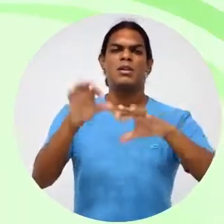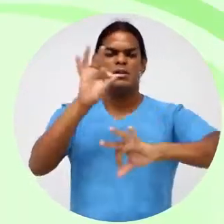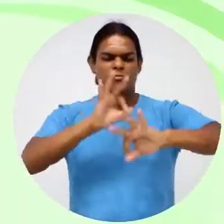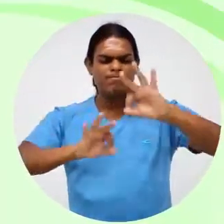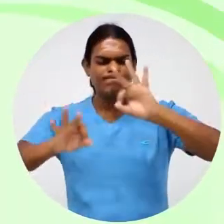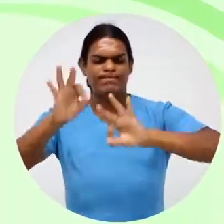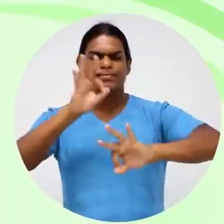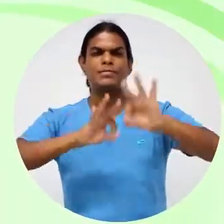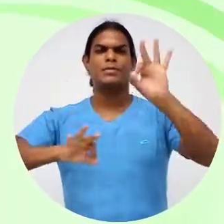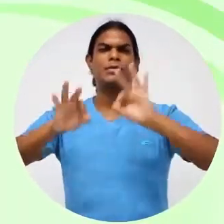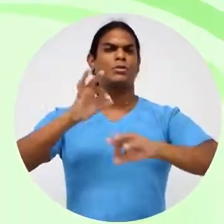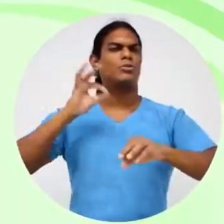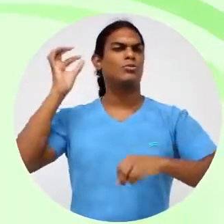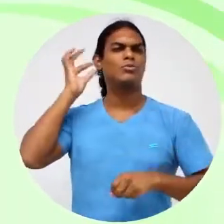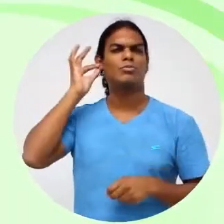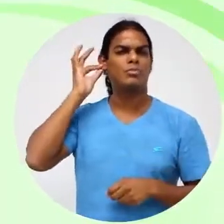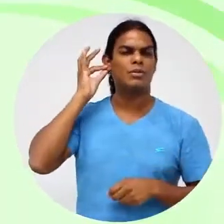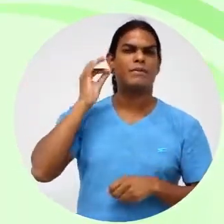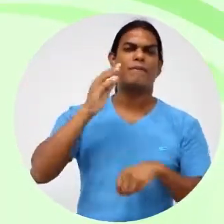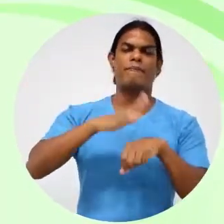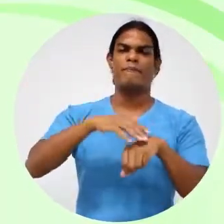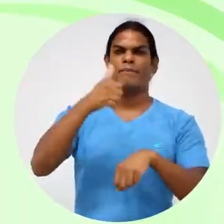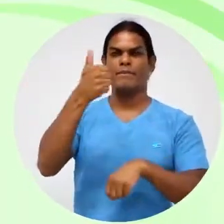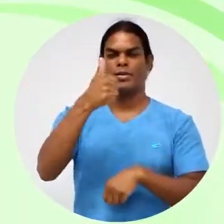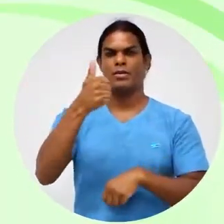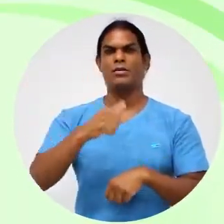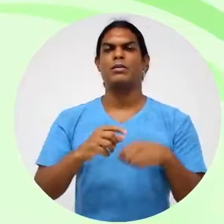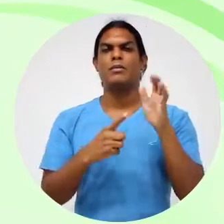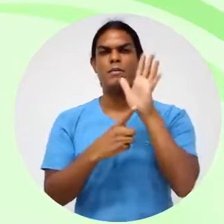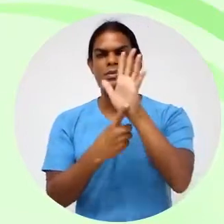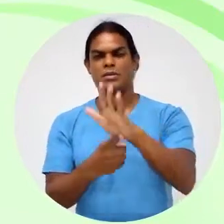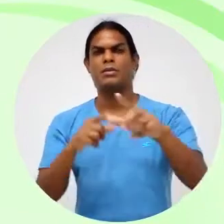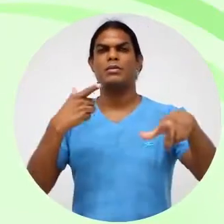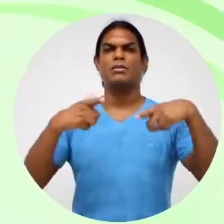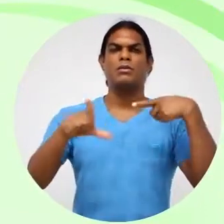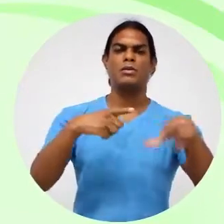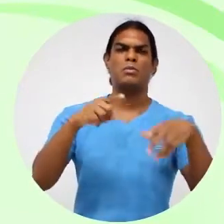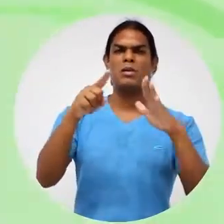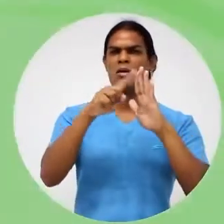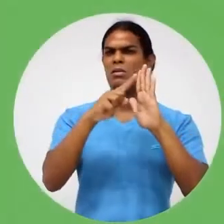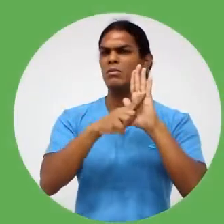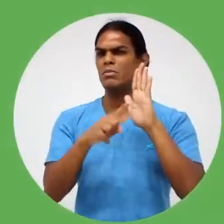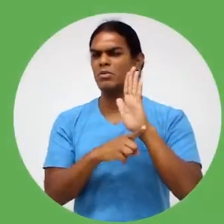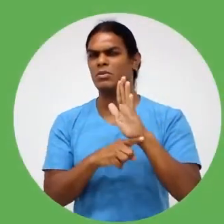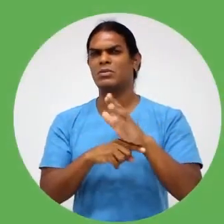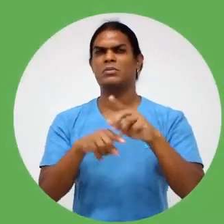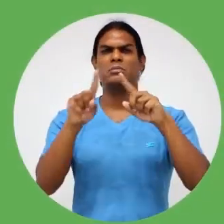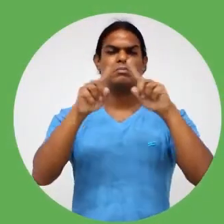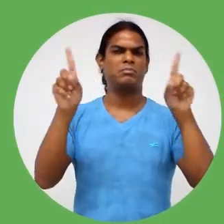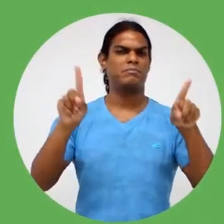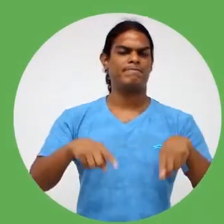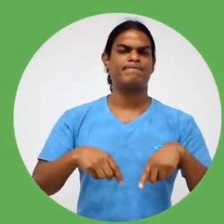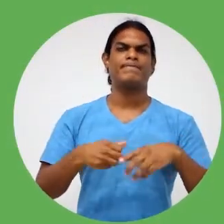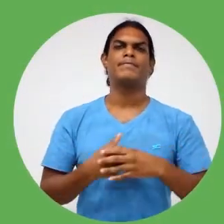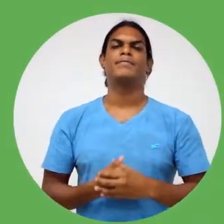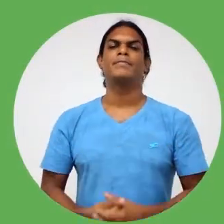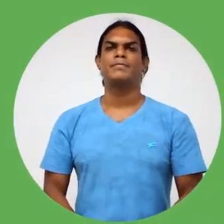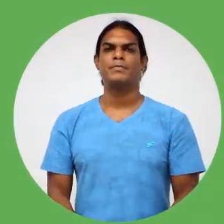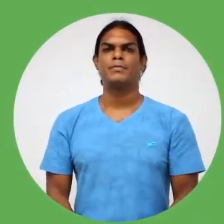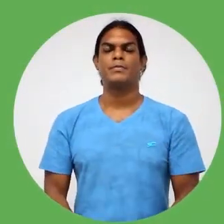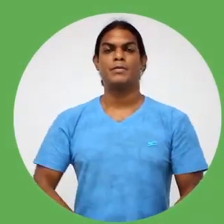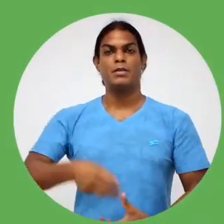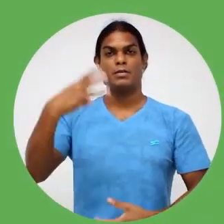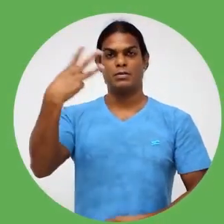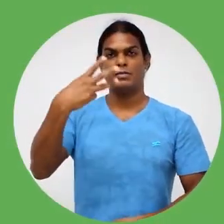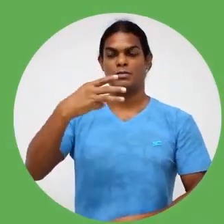nível de engajamento num determinado projeto, numa determinada produção, vai lá para cima. 3, eu posso